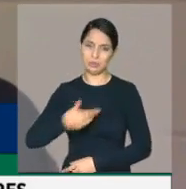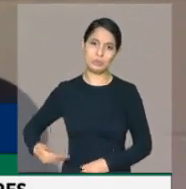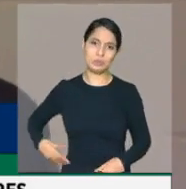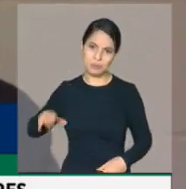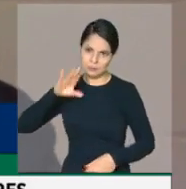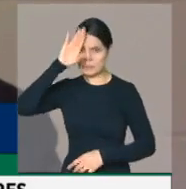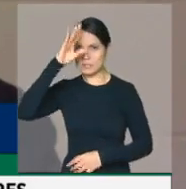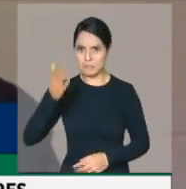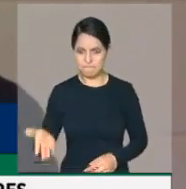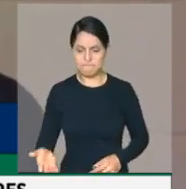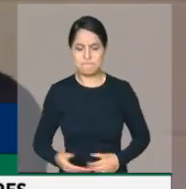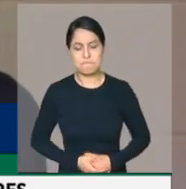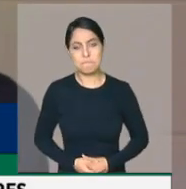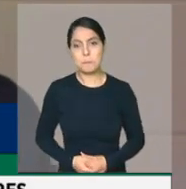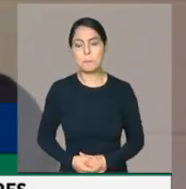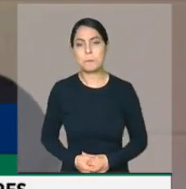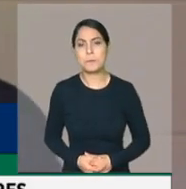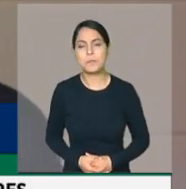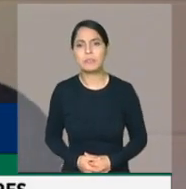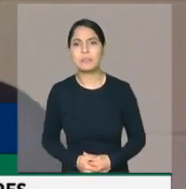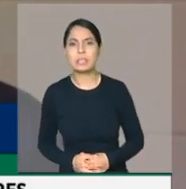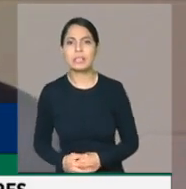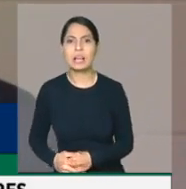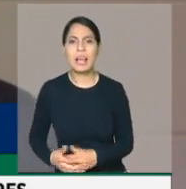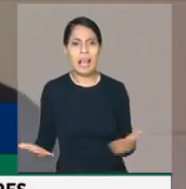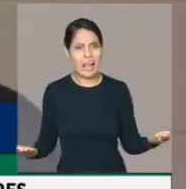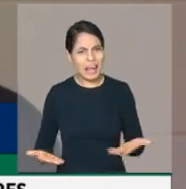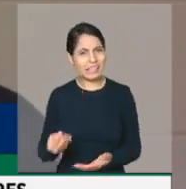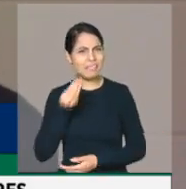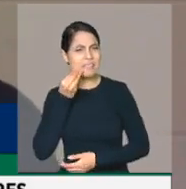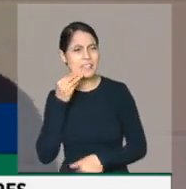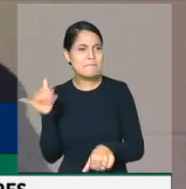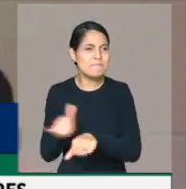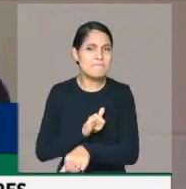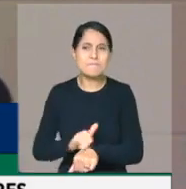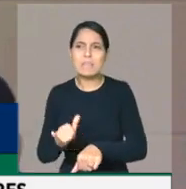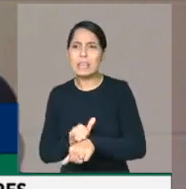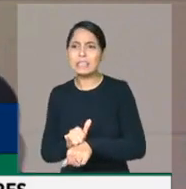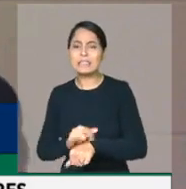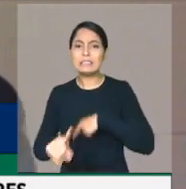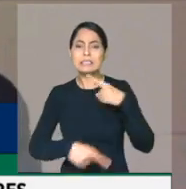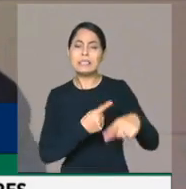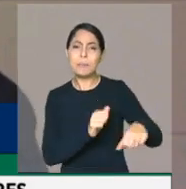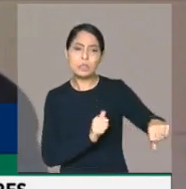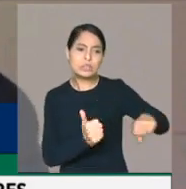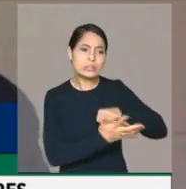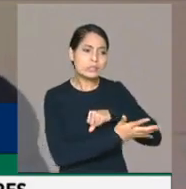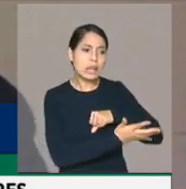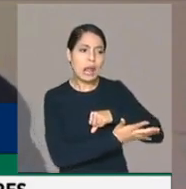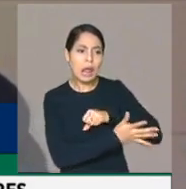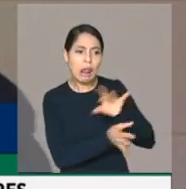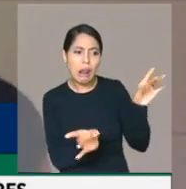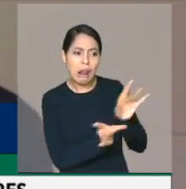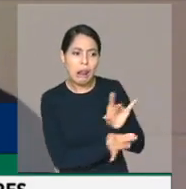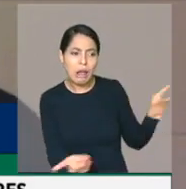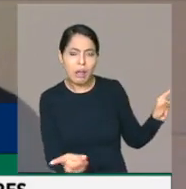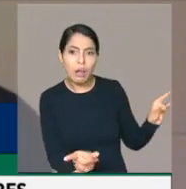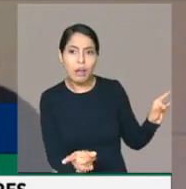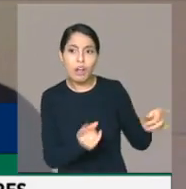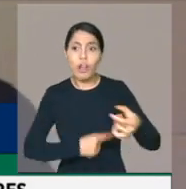governo Bolsonaro. E ainda se fala num retorno planejado, o que é um absurdo completo, não é retorno planejado